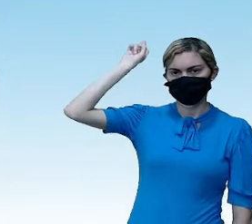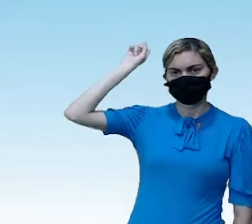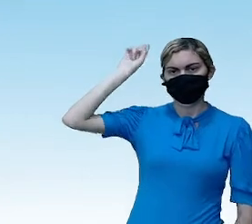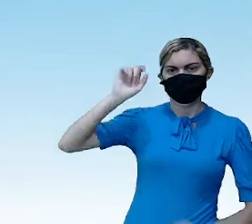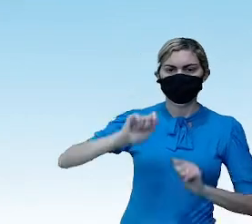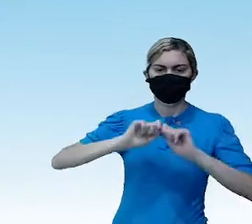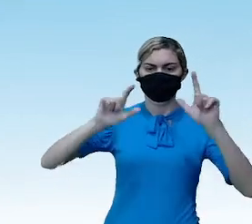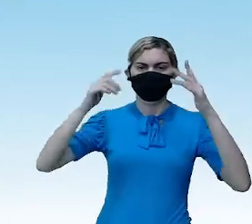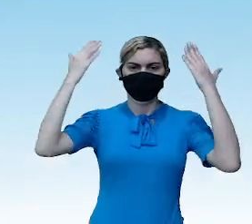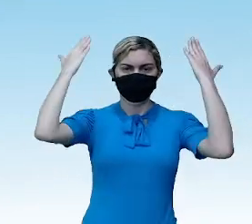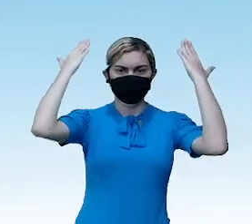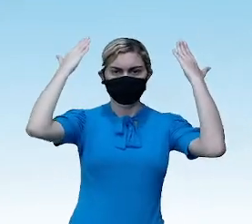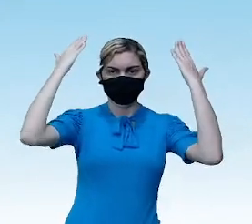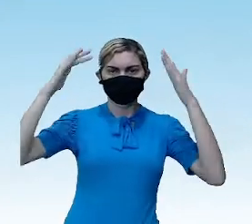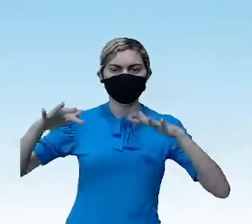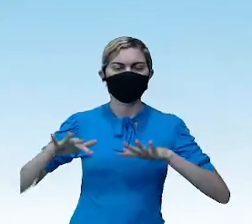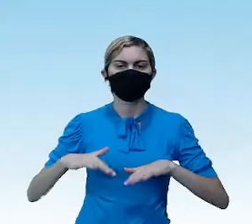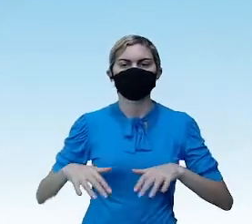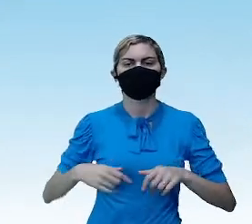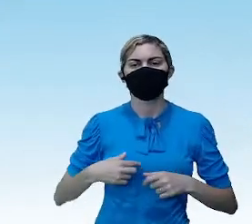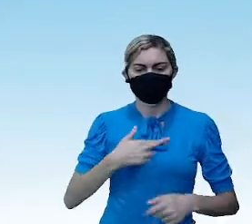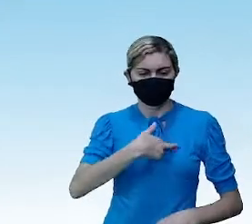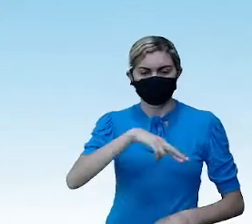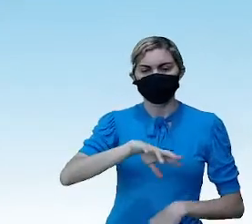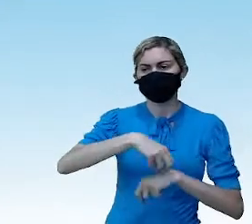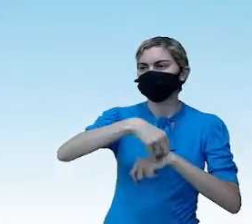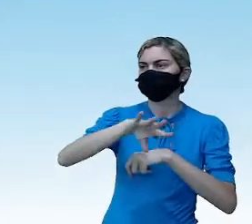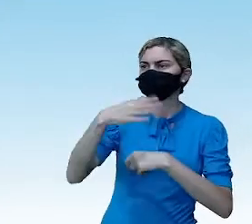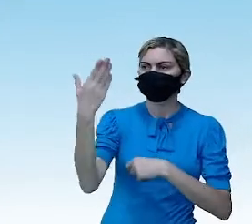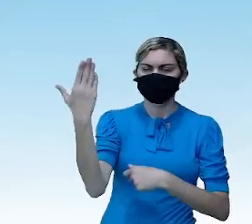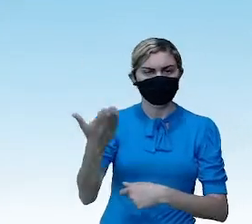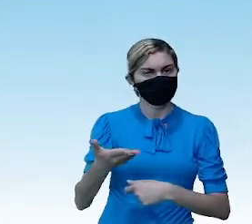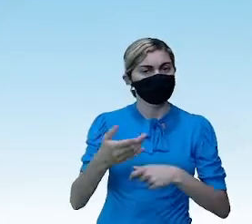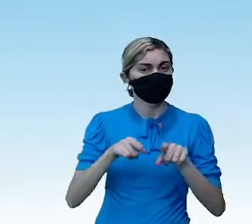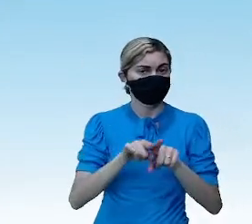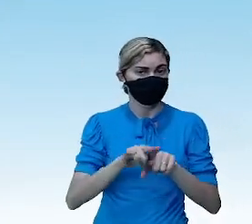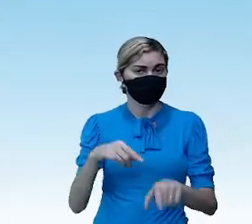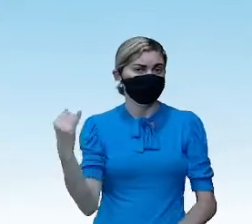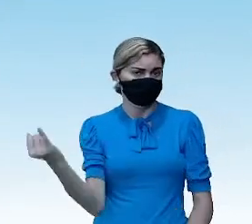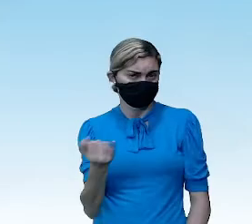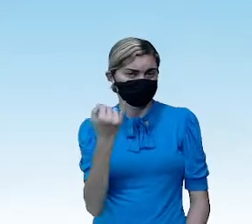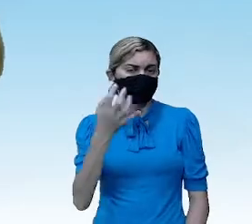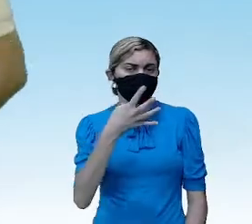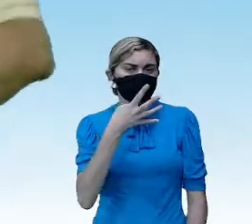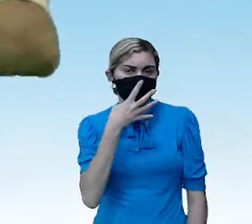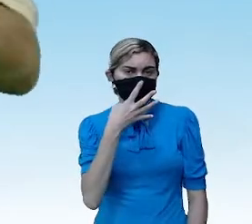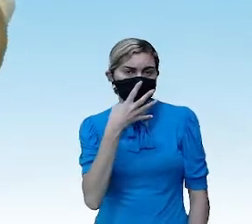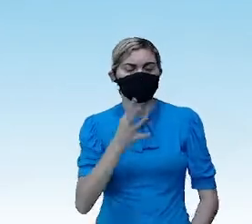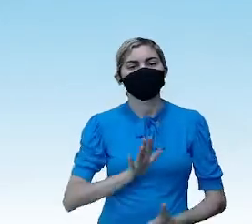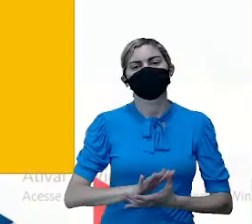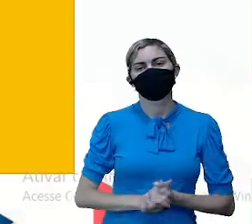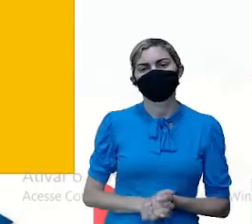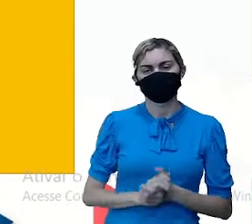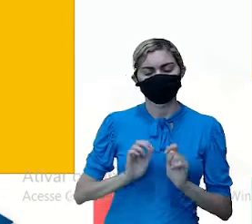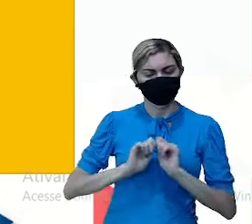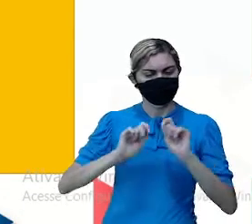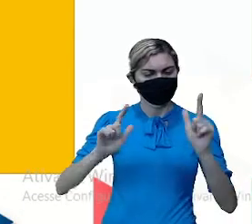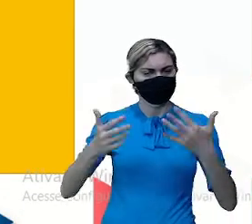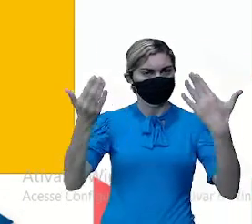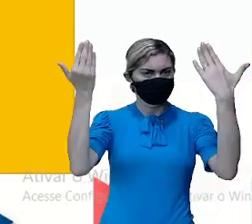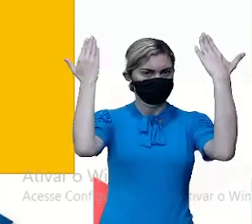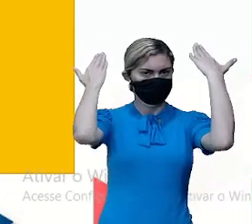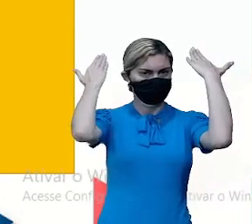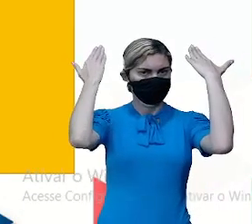manifestação religiosa desse povo. E aqui trago para vocês algo bem importante. Preste bem atenção. Olhando para a tela,